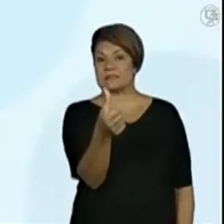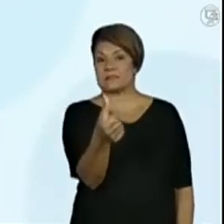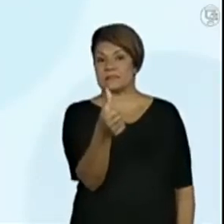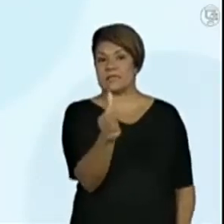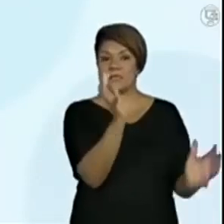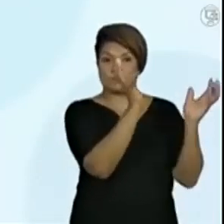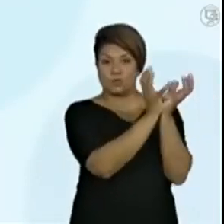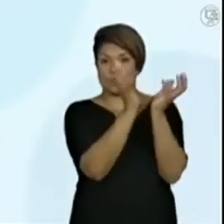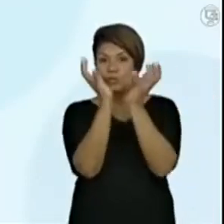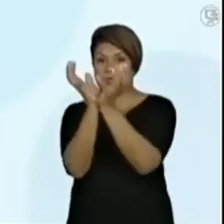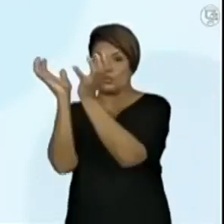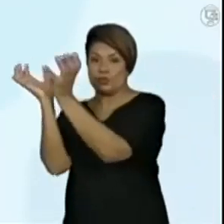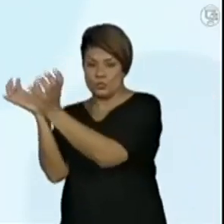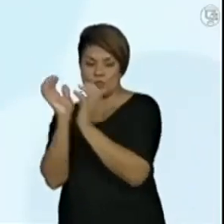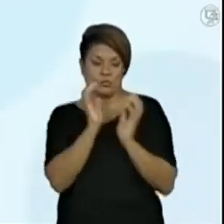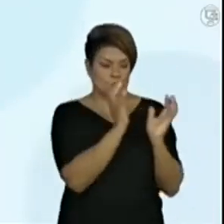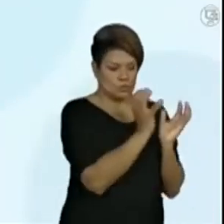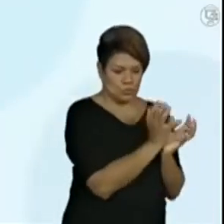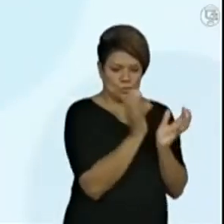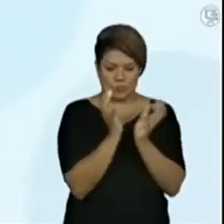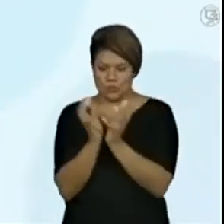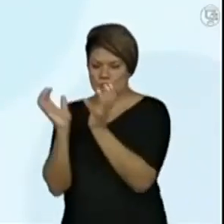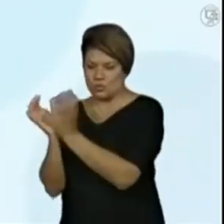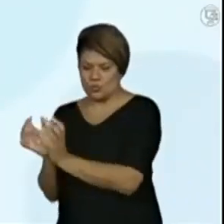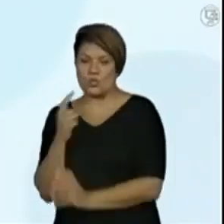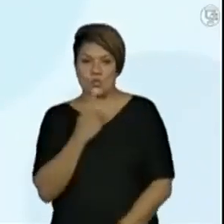6 grupos.